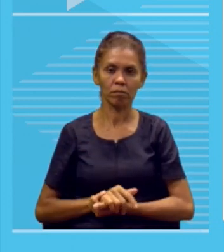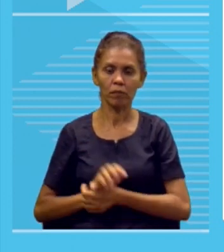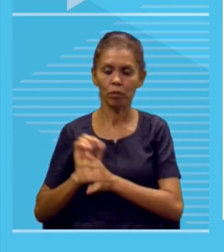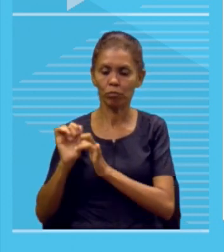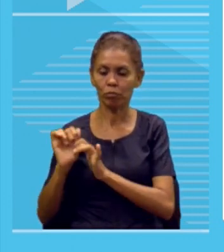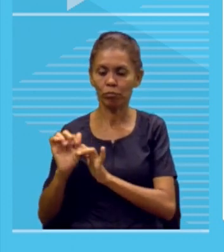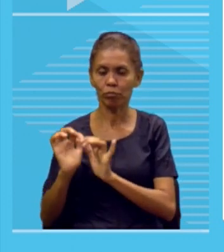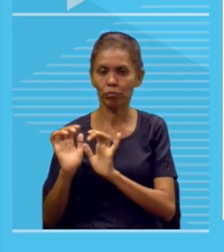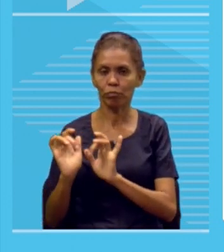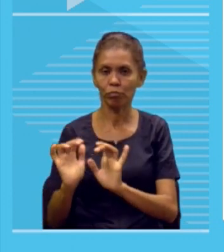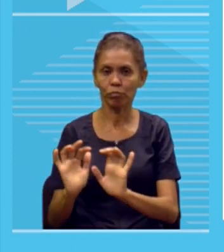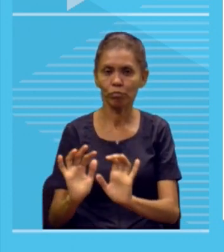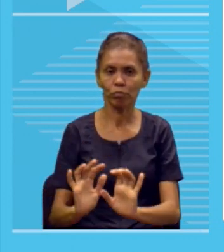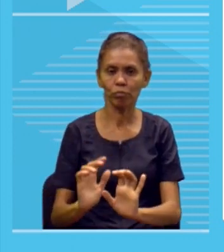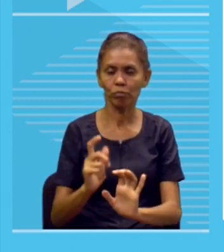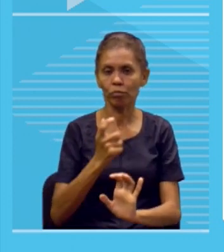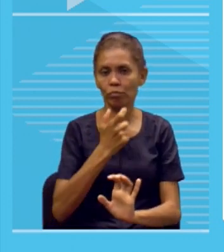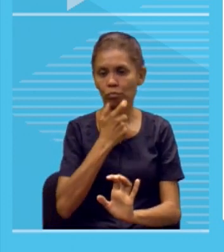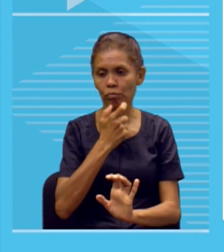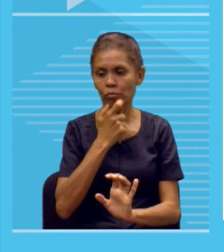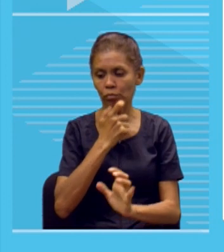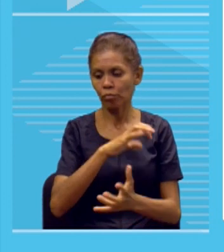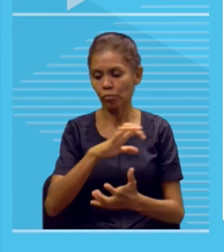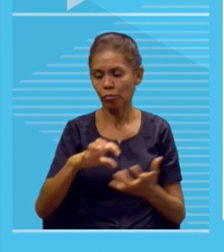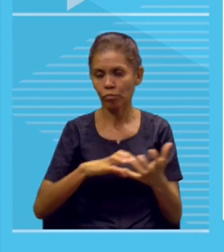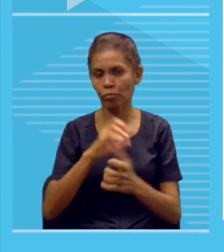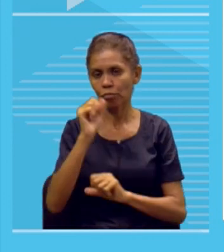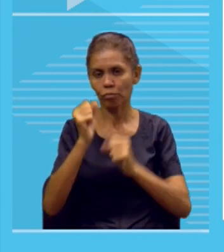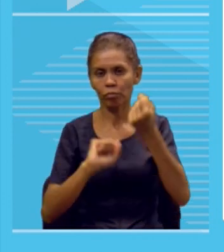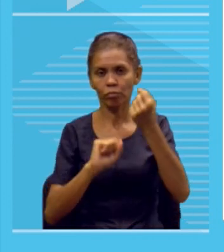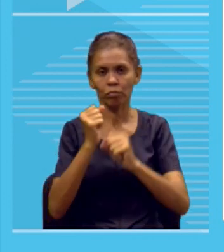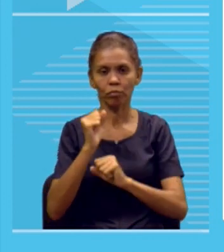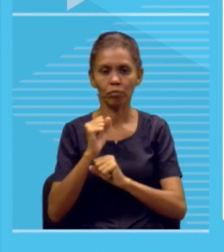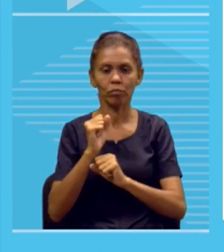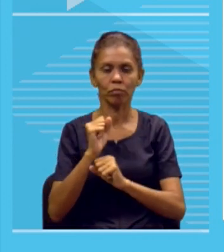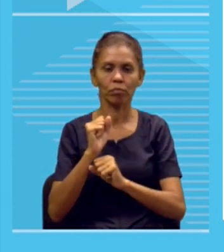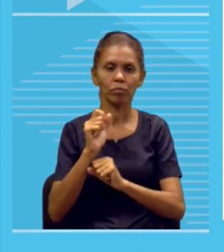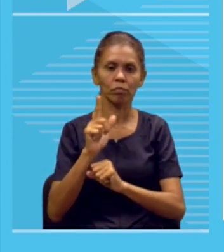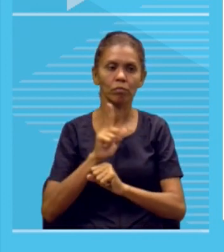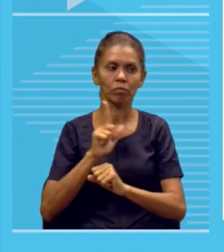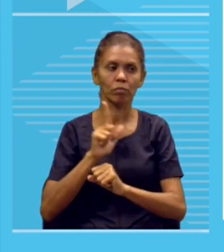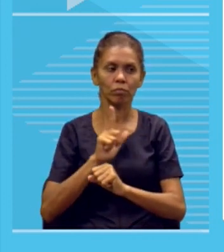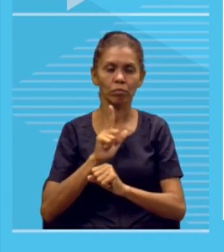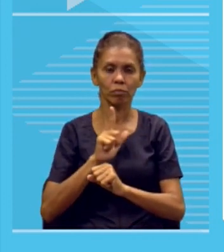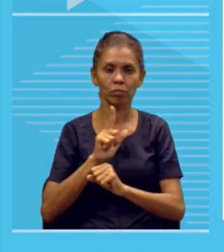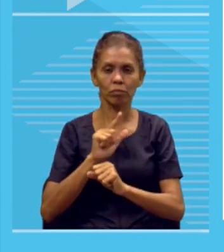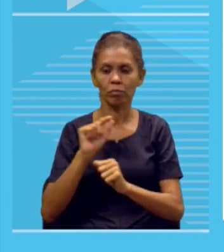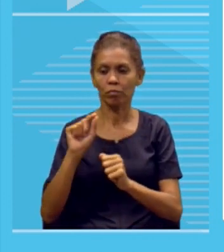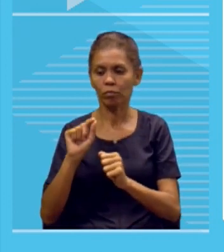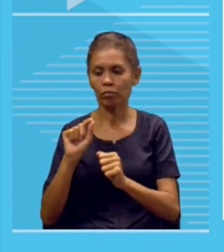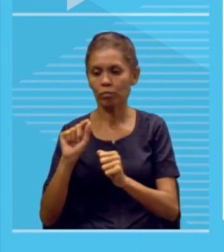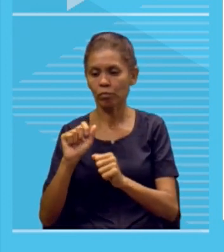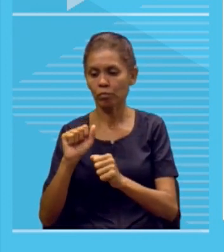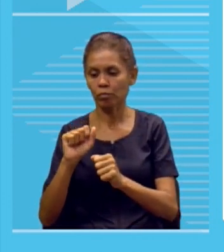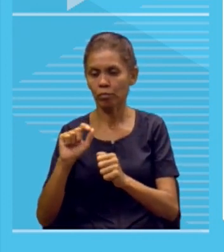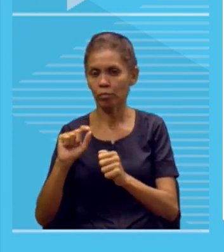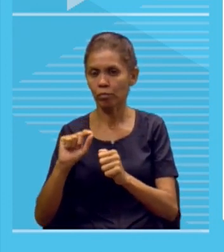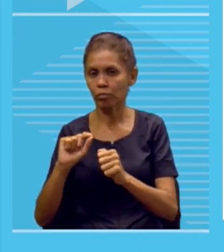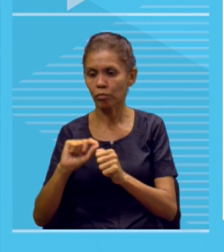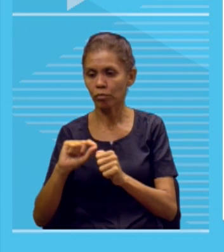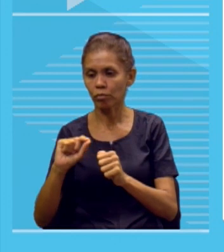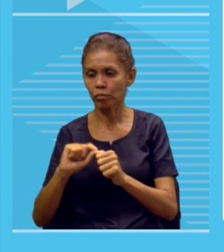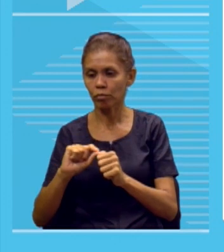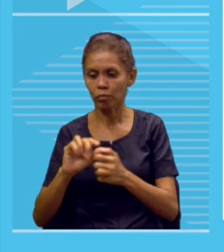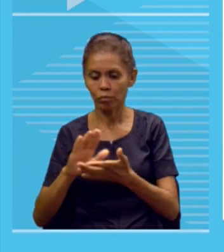urbano, né, ali na Inglaterra, devido à Revolução Industrial, porque aquele trabalho manual e artesanal que era desenvolvido no meio